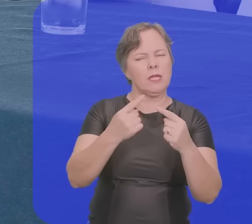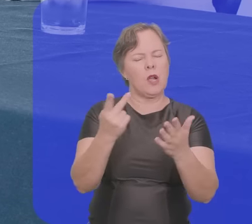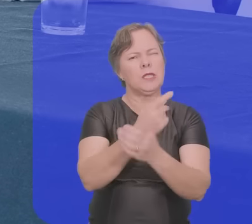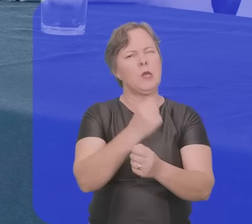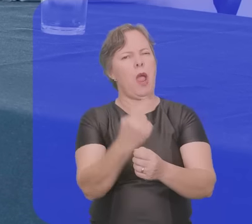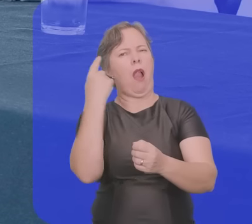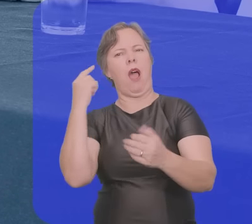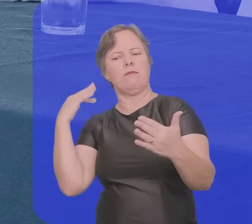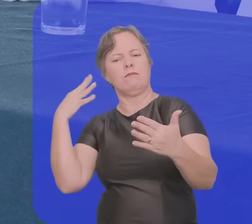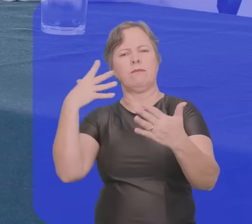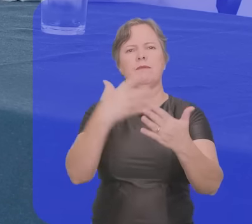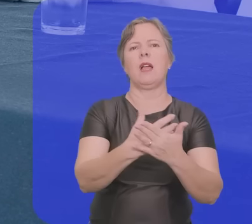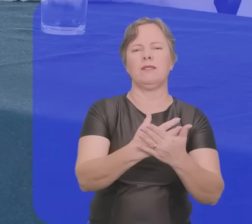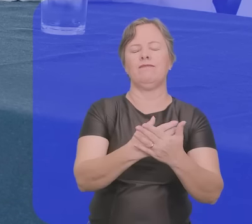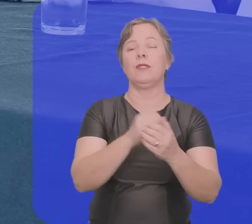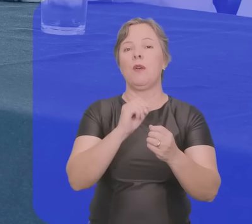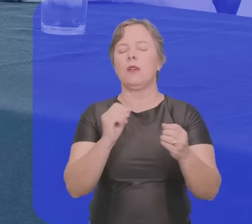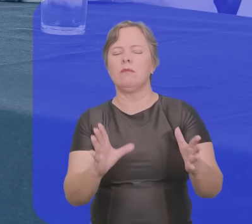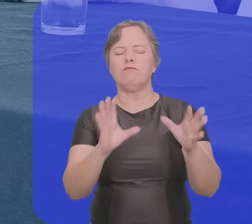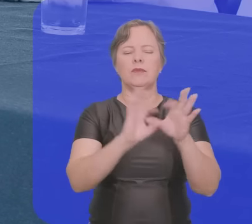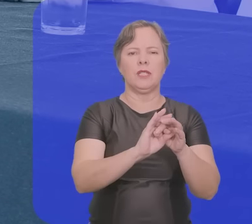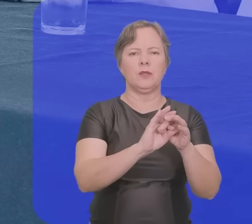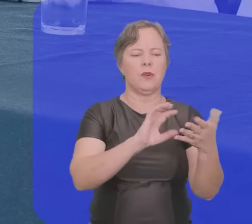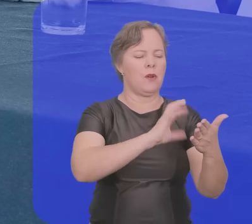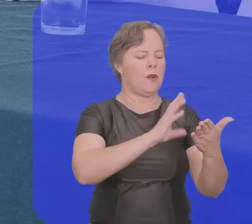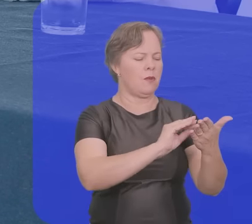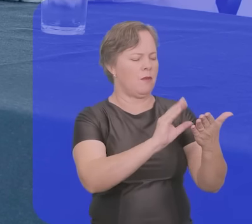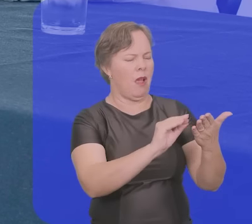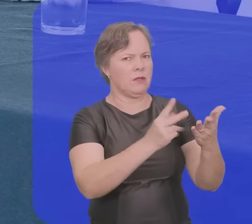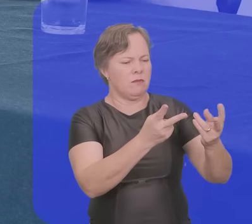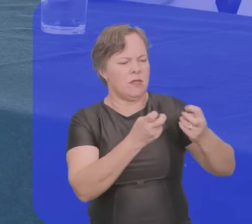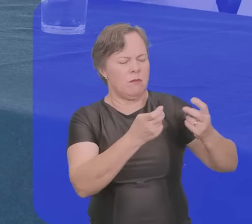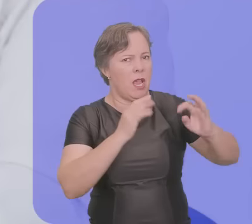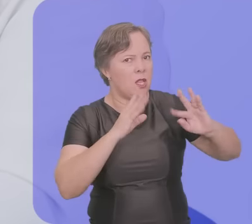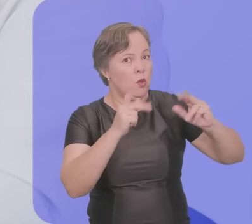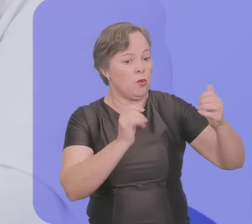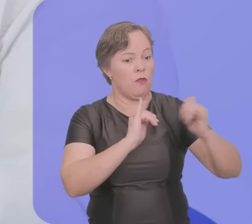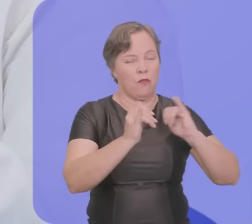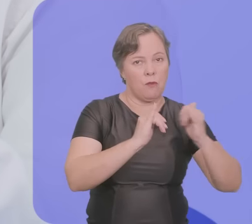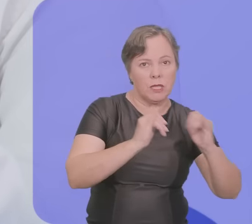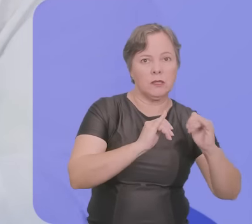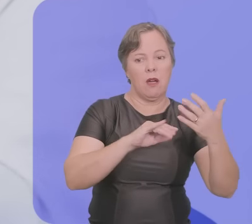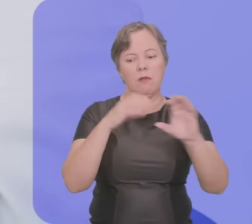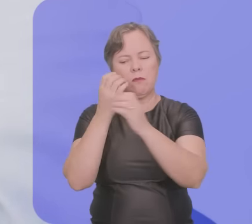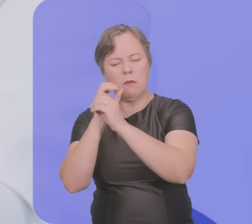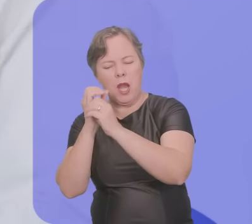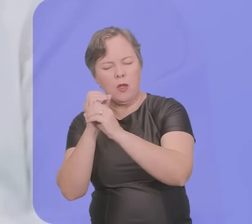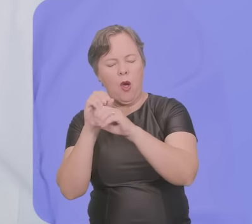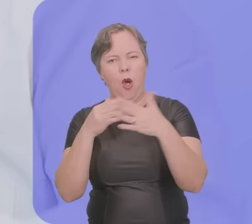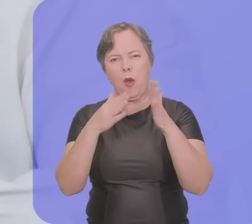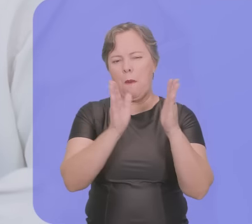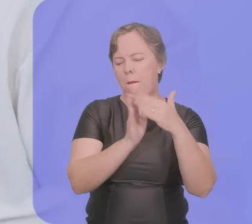aconteceu. Então, ao se conectar no banco de dados e extrair todas as entradas de pedido